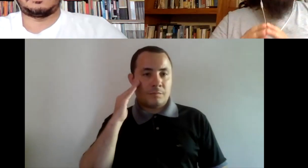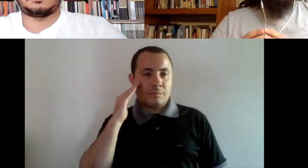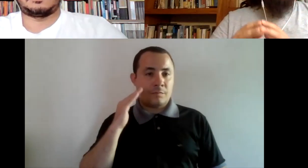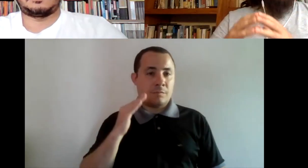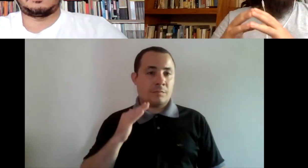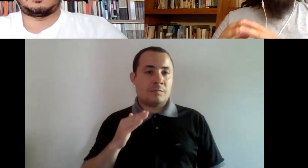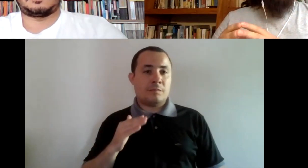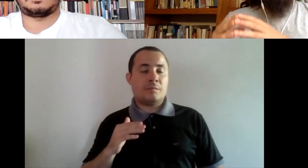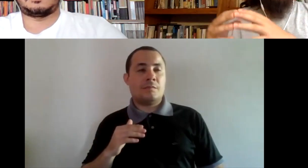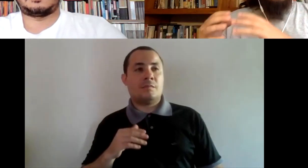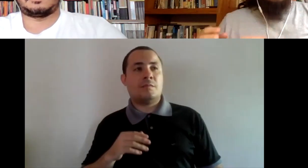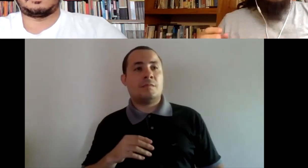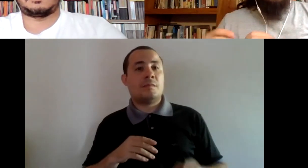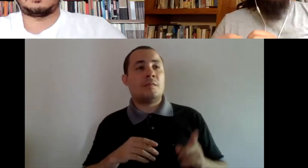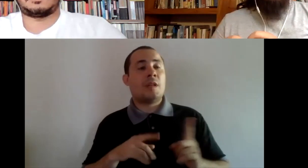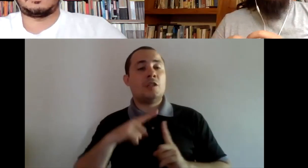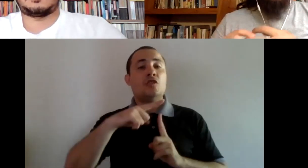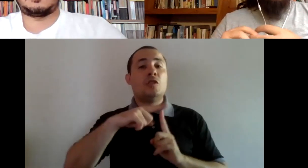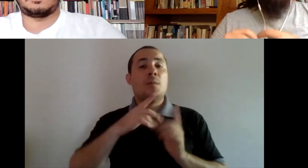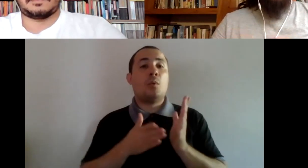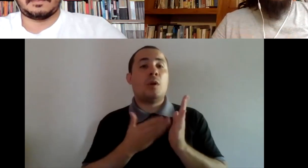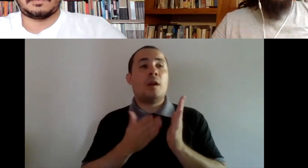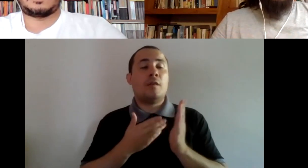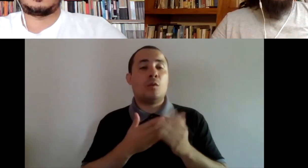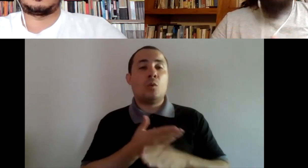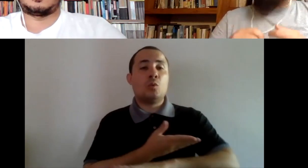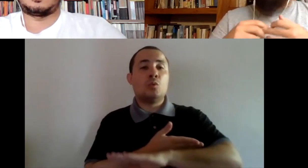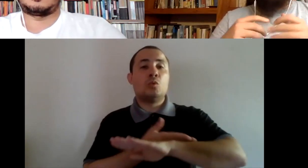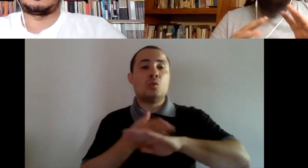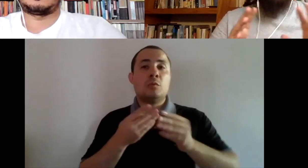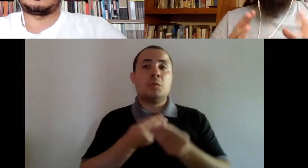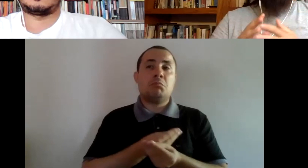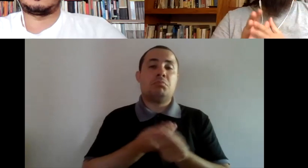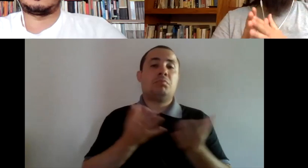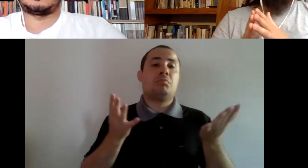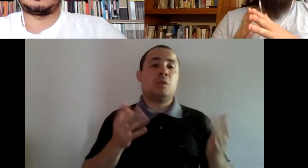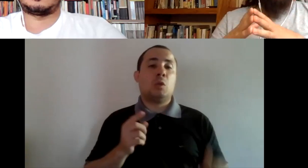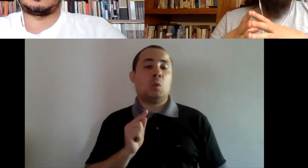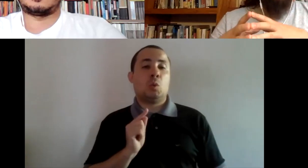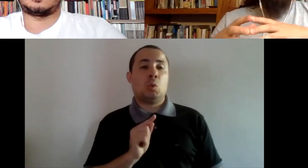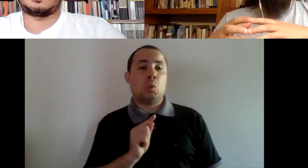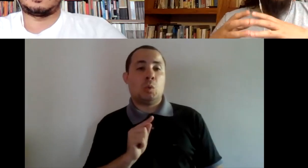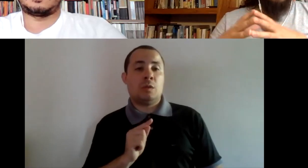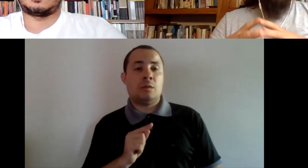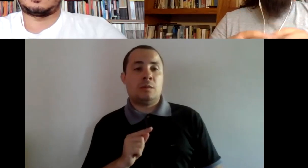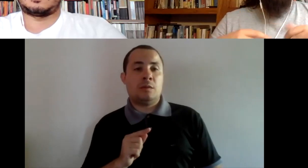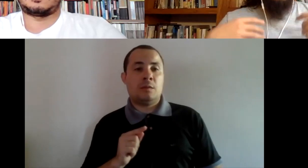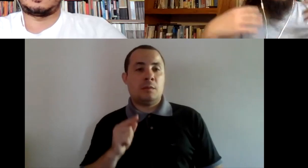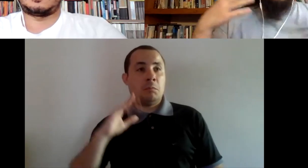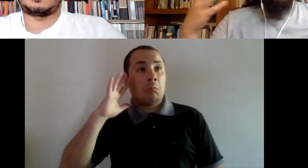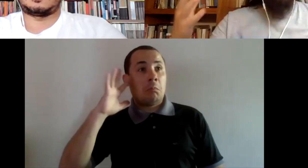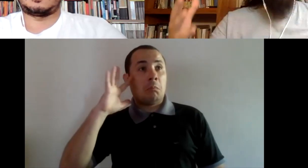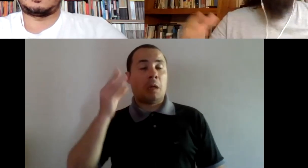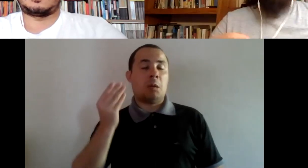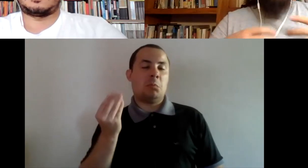de livro ela publica, né? E também não idealizar muito, porque é